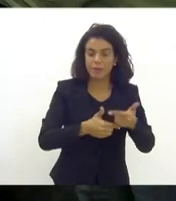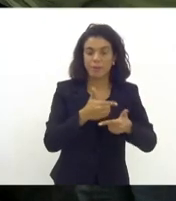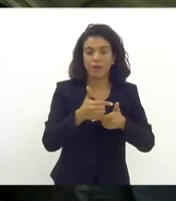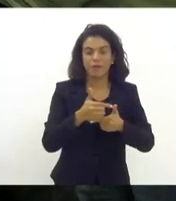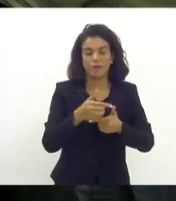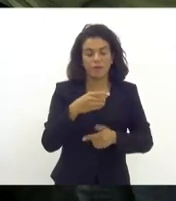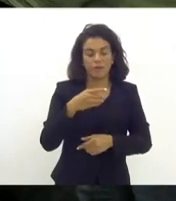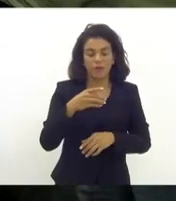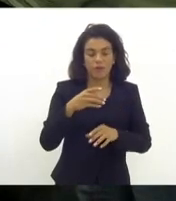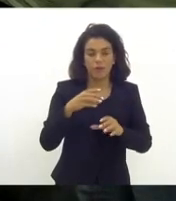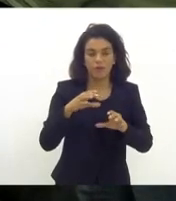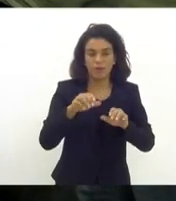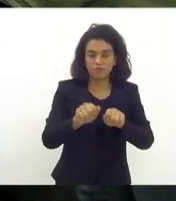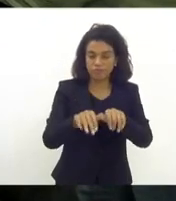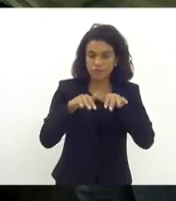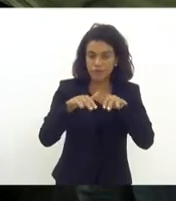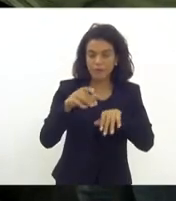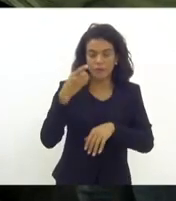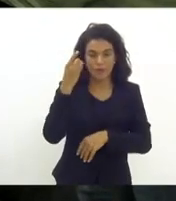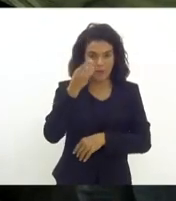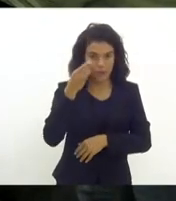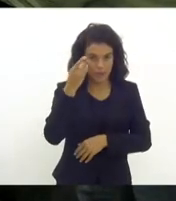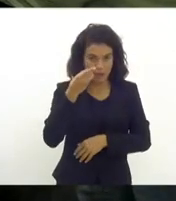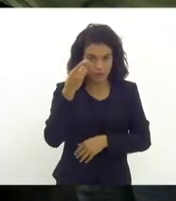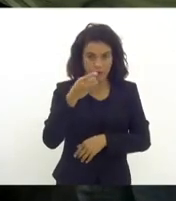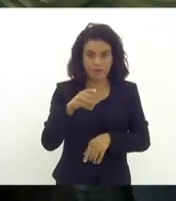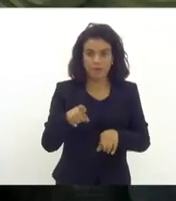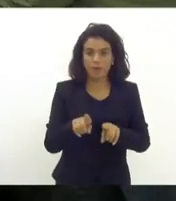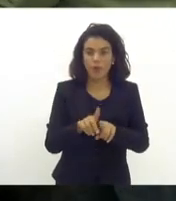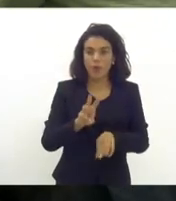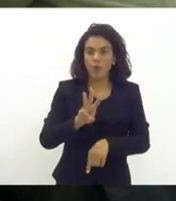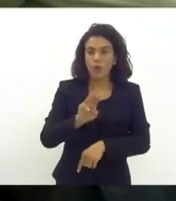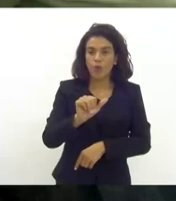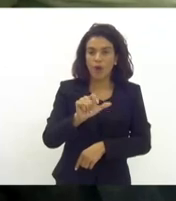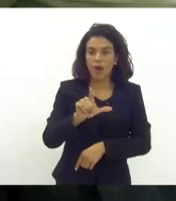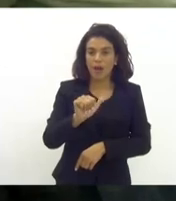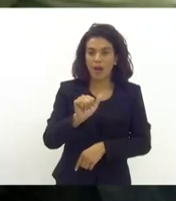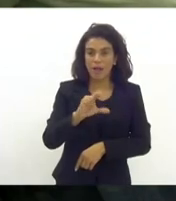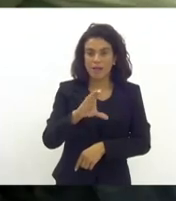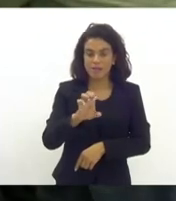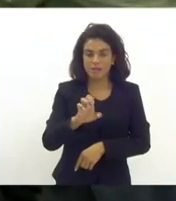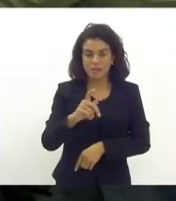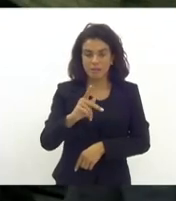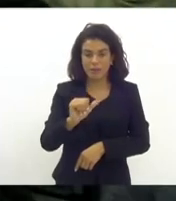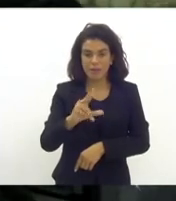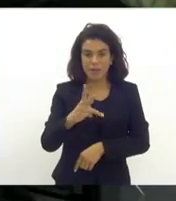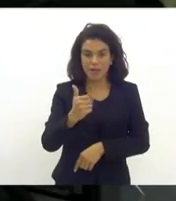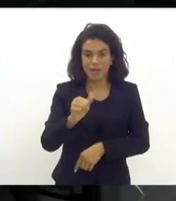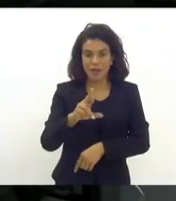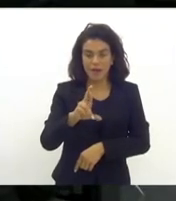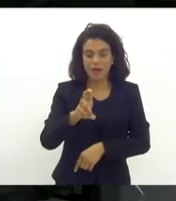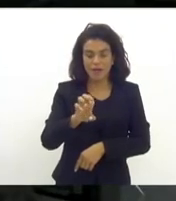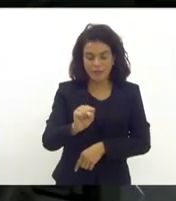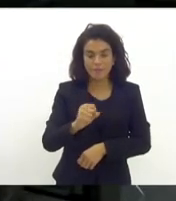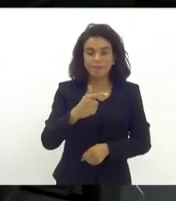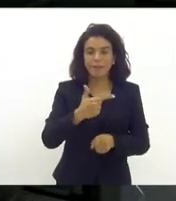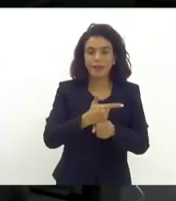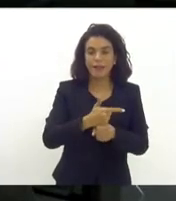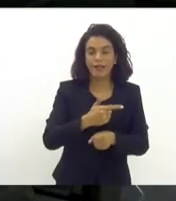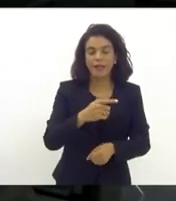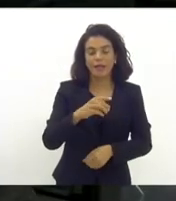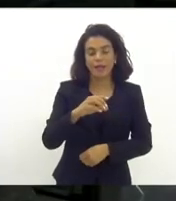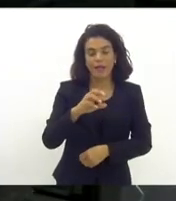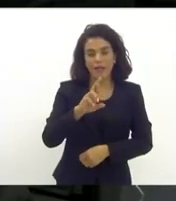Deputados Wallace Palhares da liga RJ vamos lá